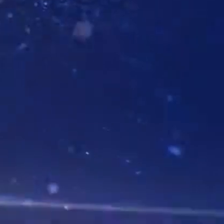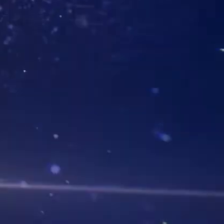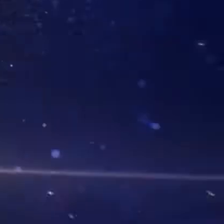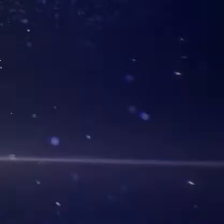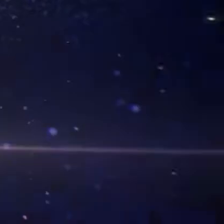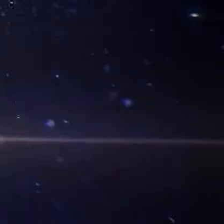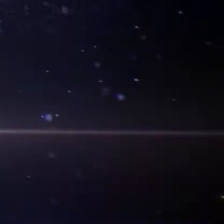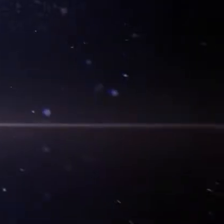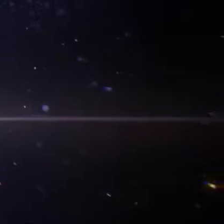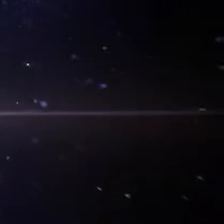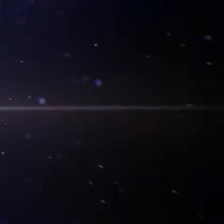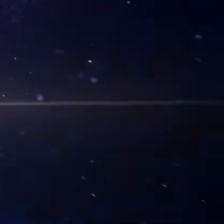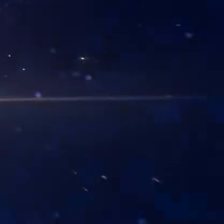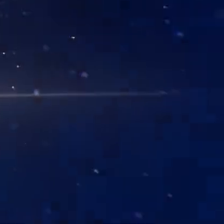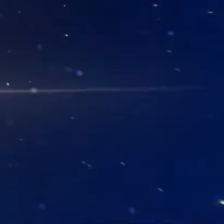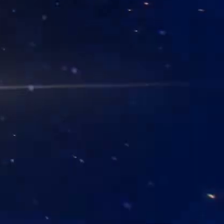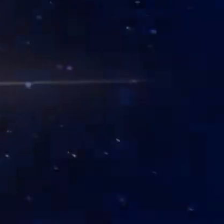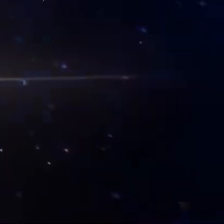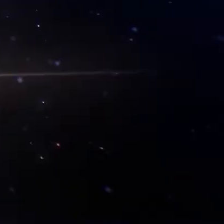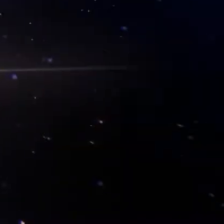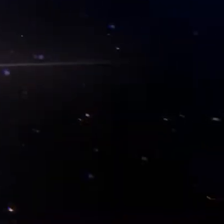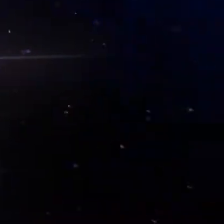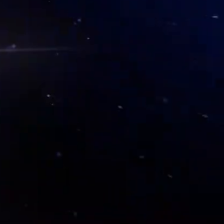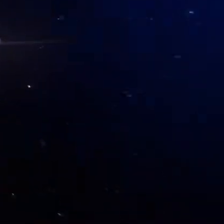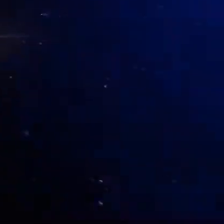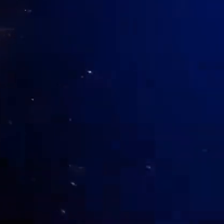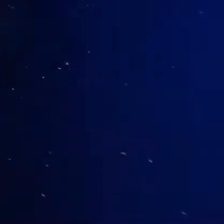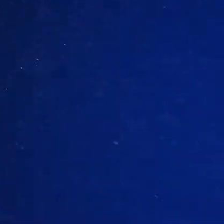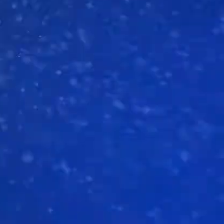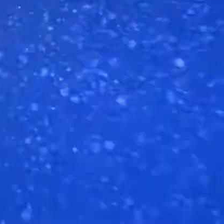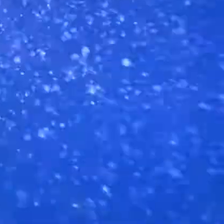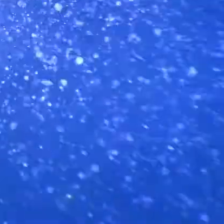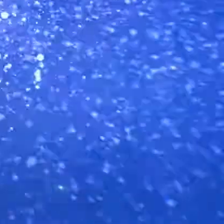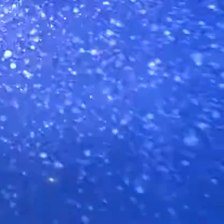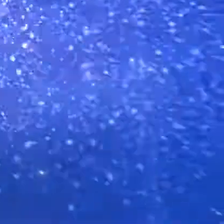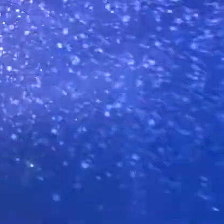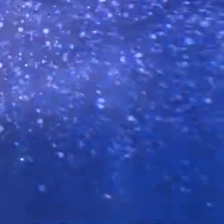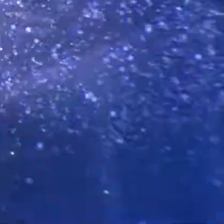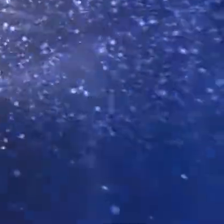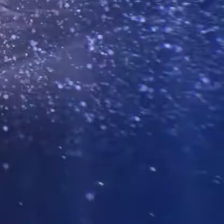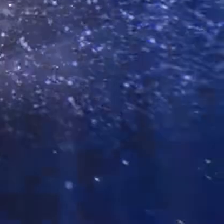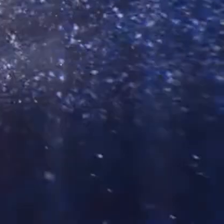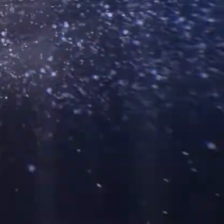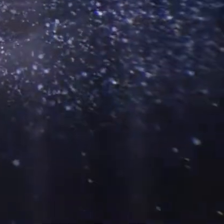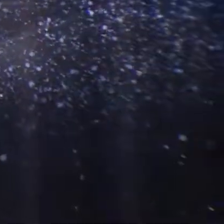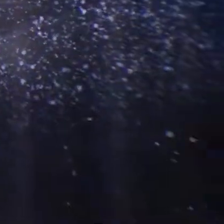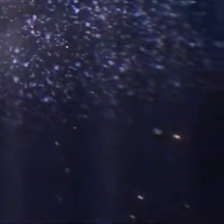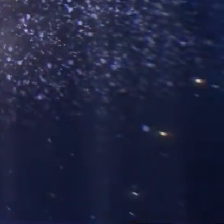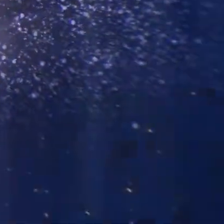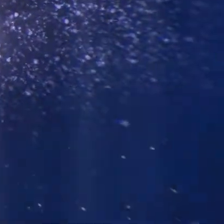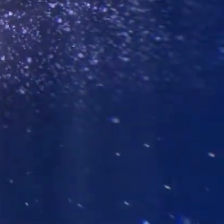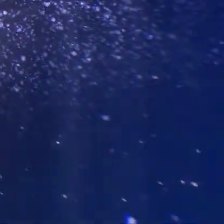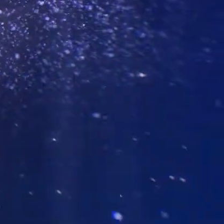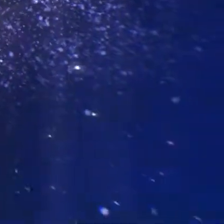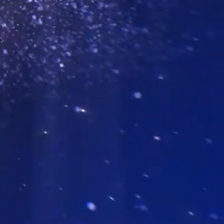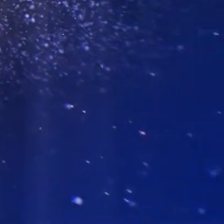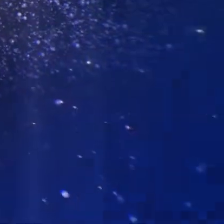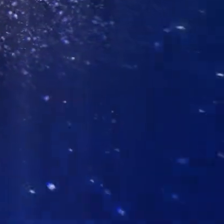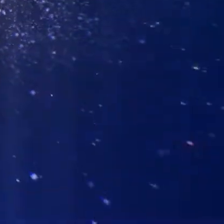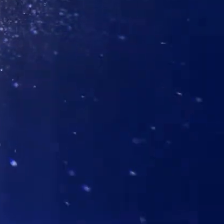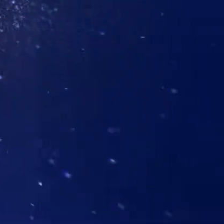Em conjunto com deputados do seu partido, mantém o programa Tocando em Frente, de atendimento a jovens em situação